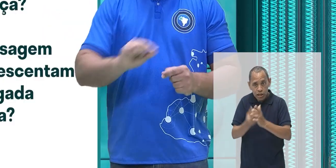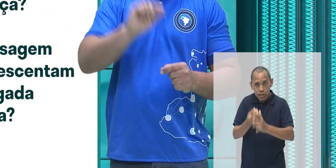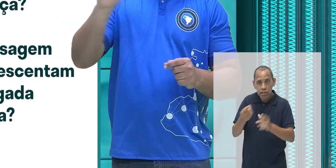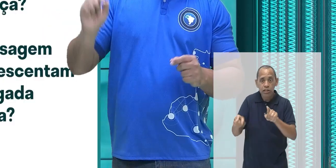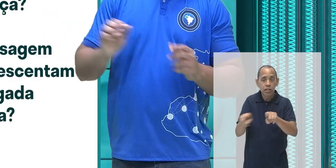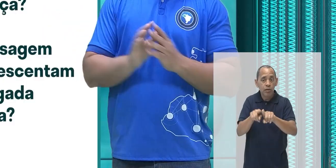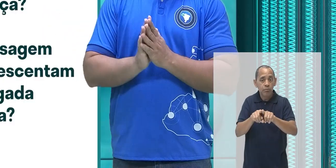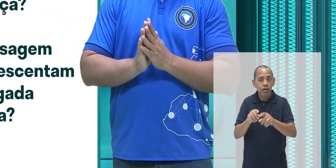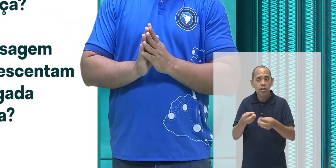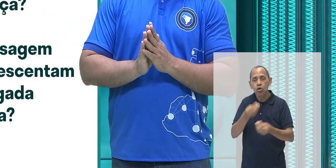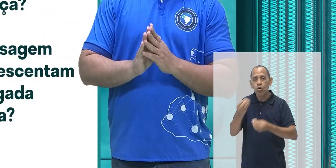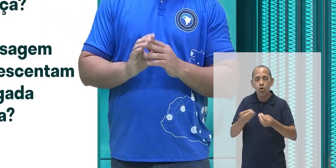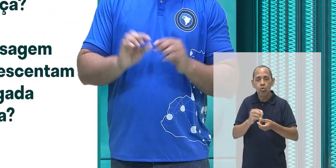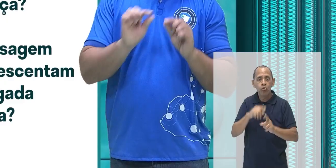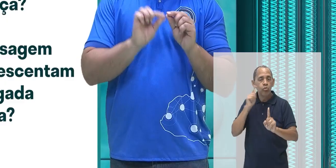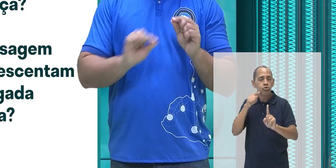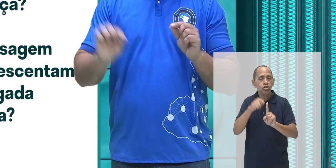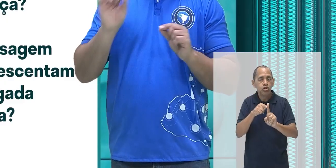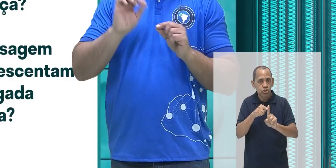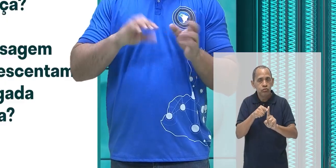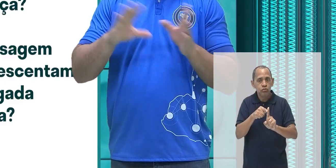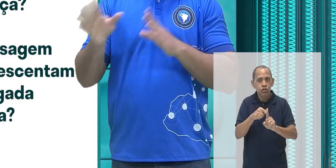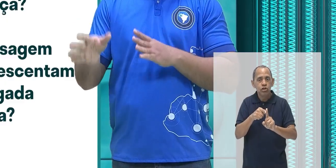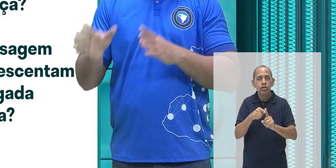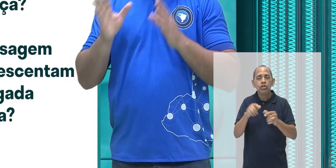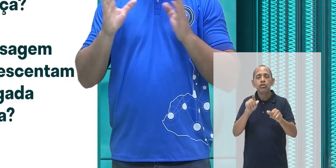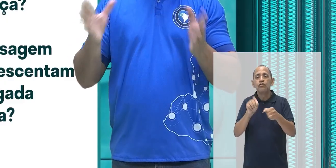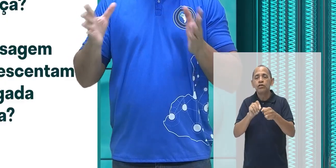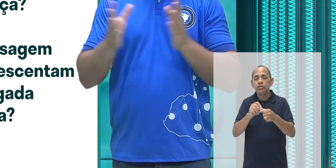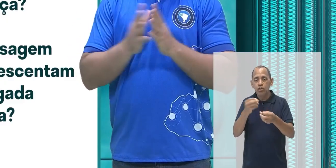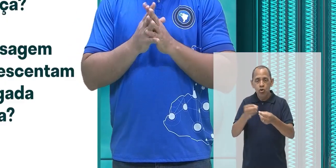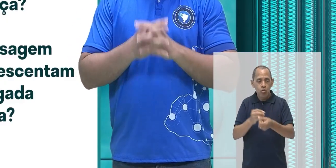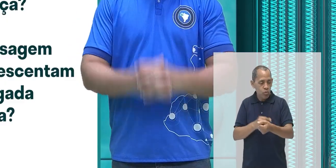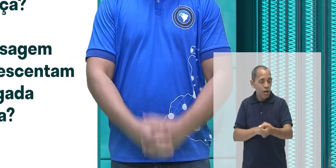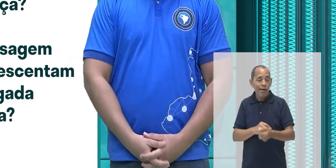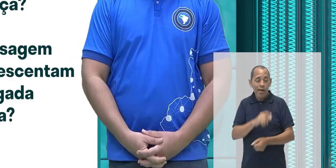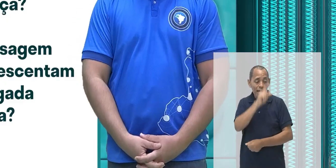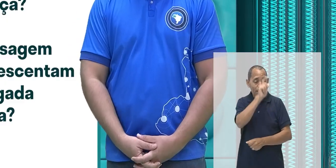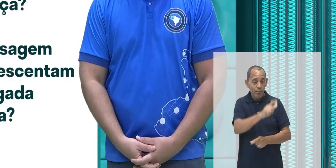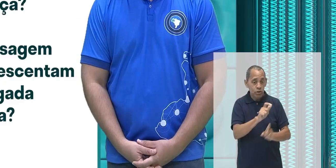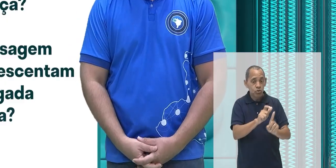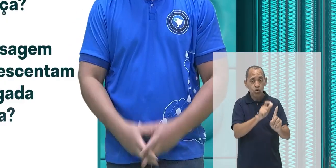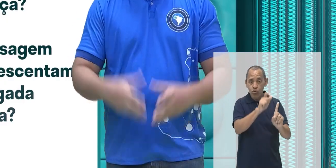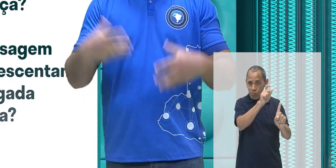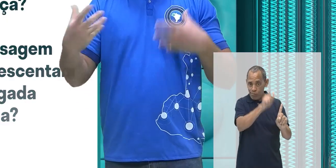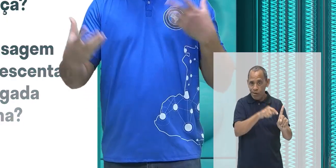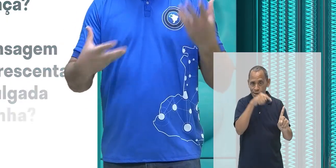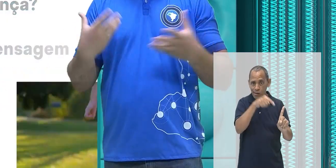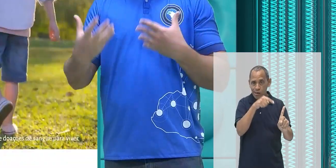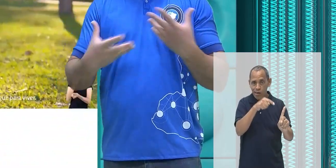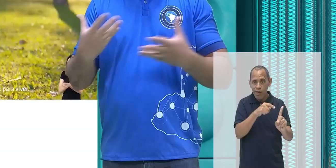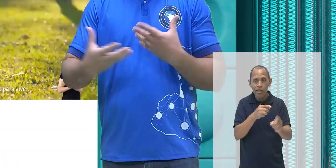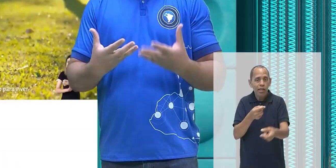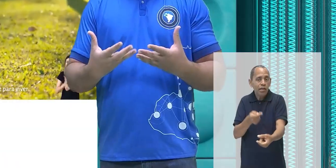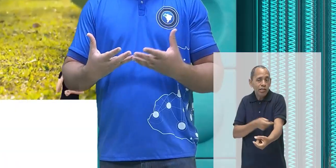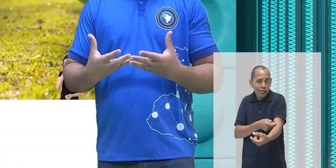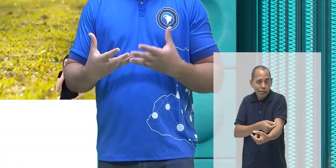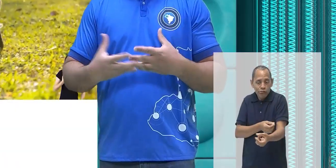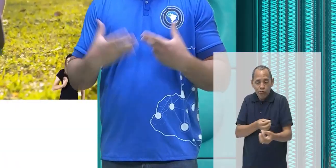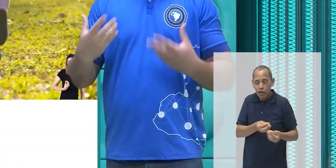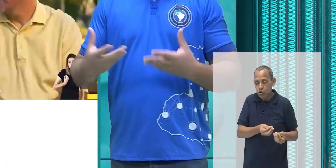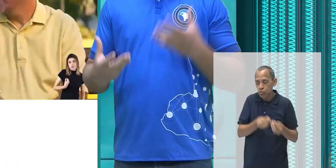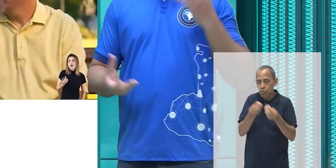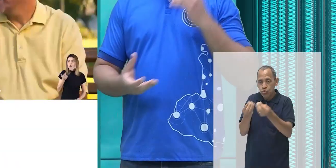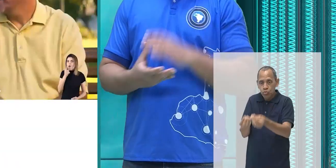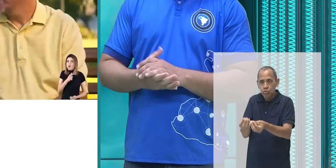o sangue circulando exatamente naqueles tubos que levam até o local de armazenamento, e percebe que tudo nesse